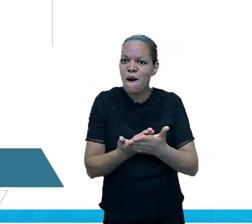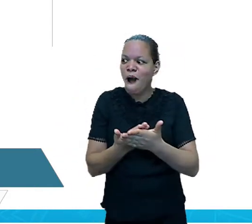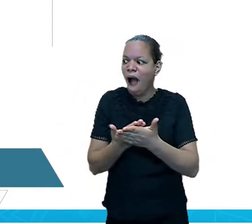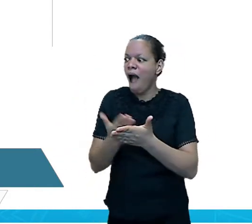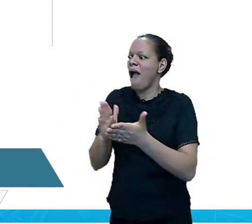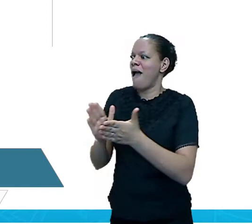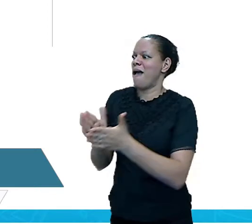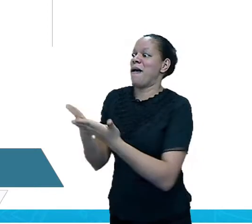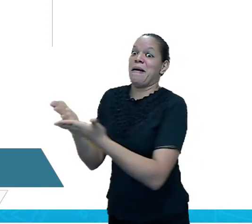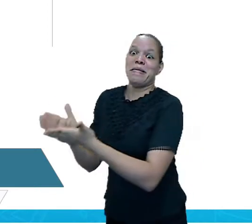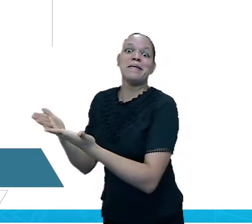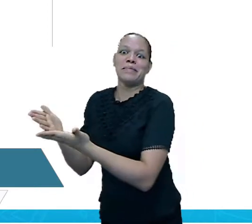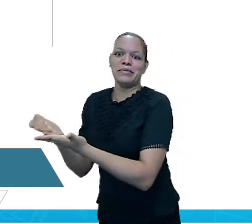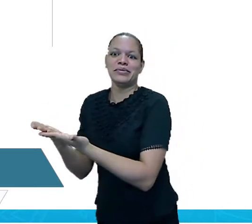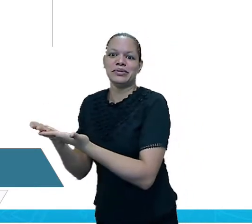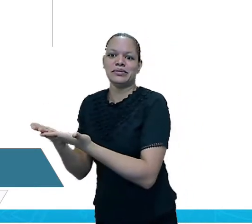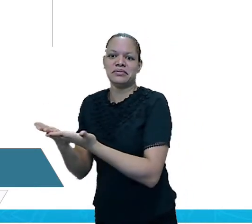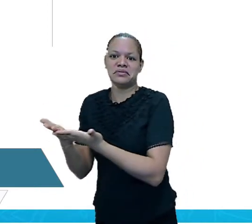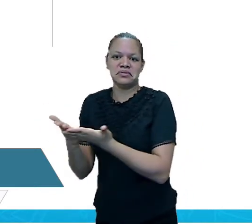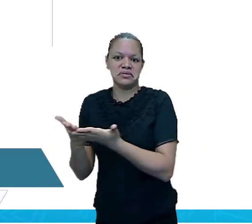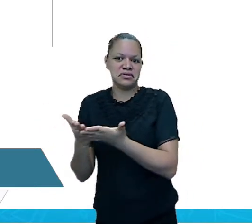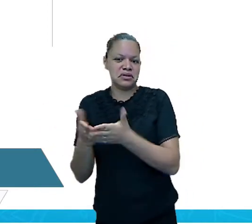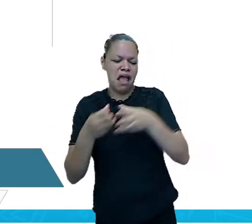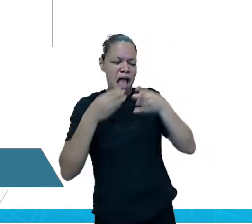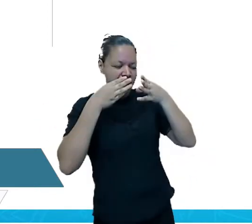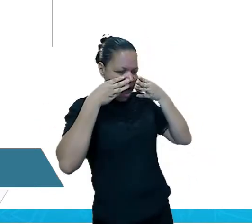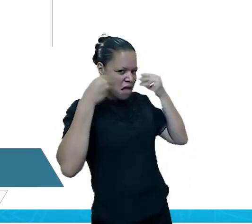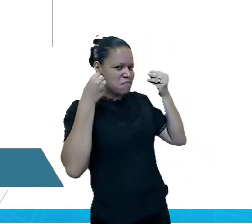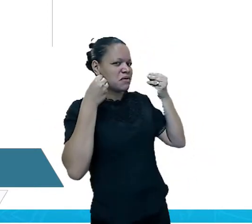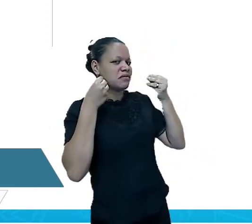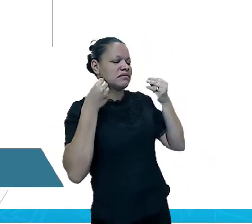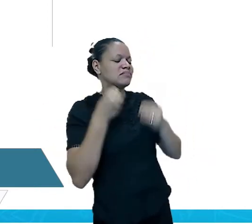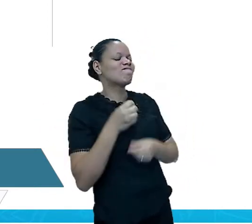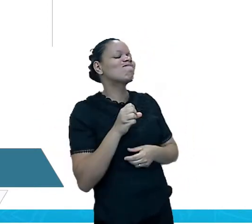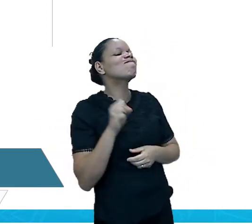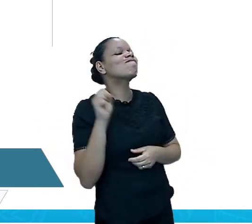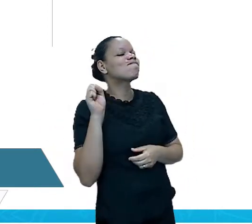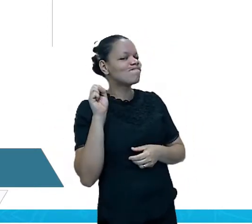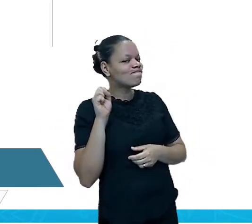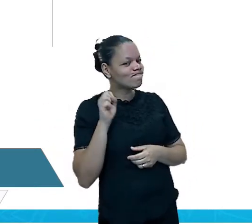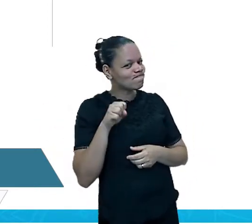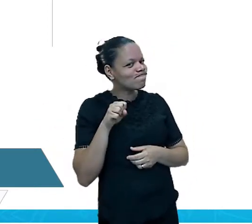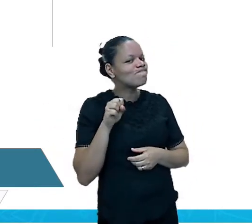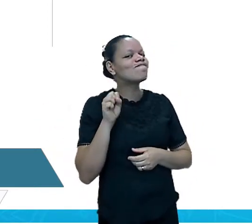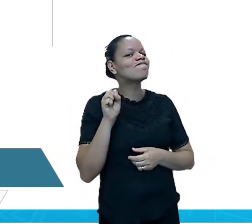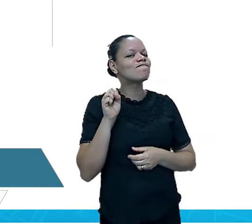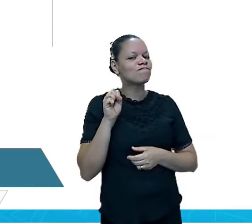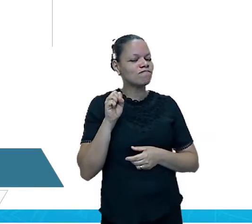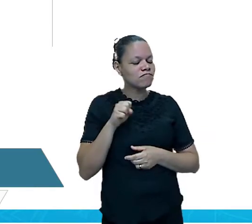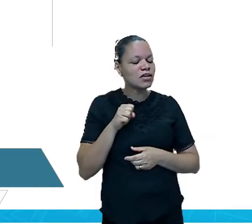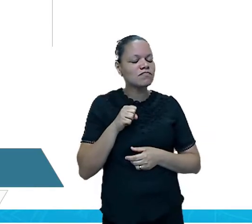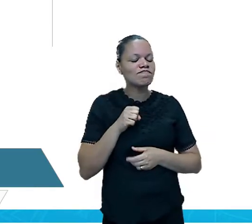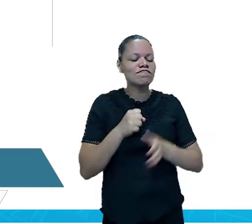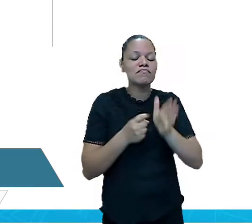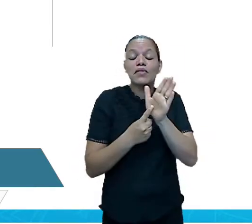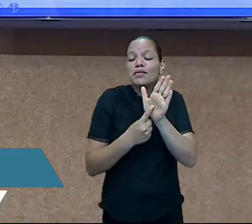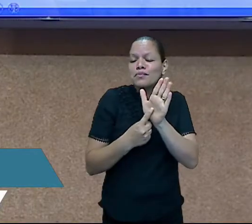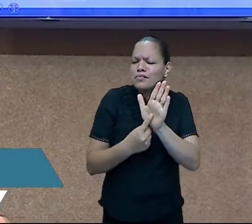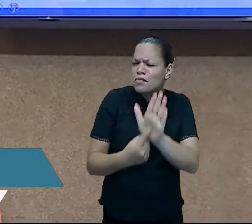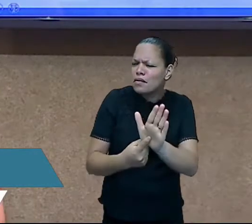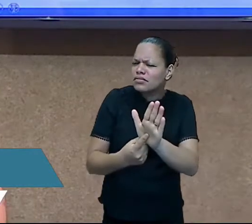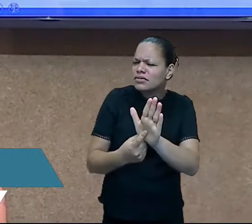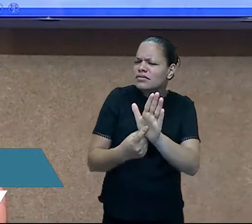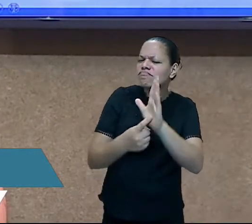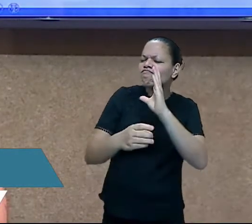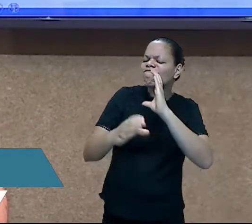Sim, acreditou e quis mostrar o seu canto. E foi na hora de mostrar o canto